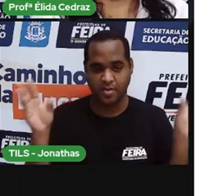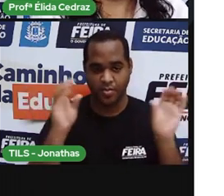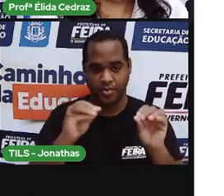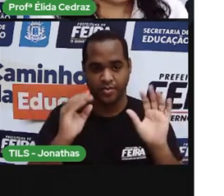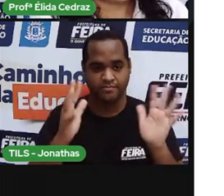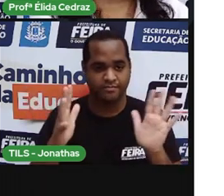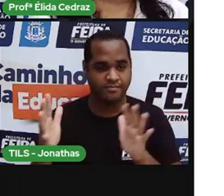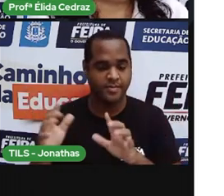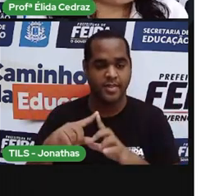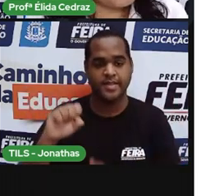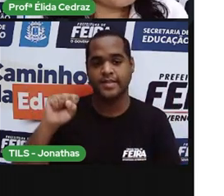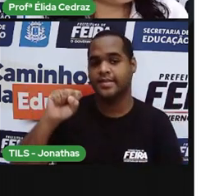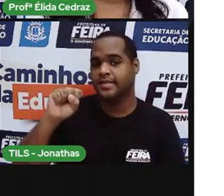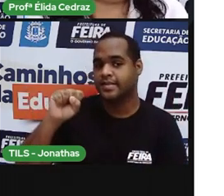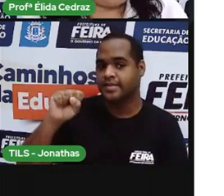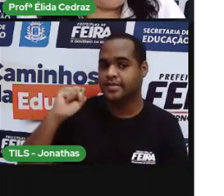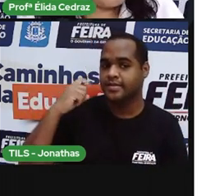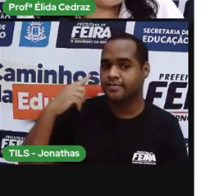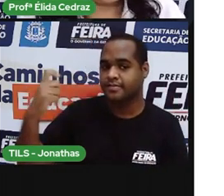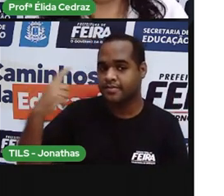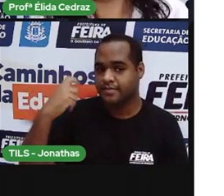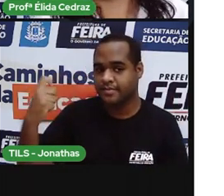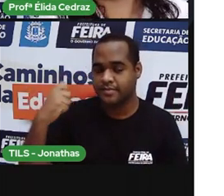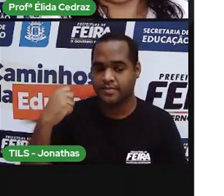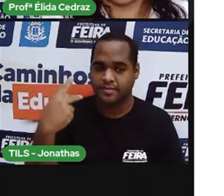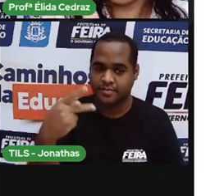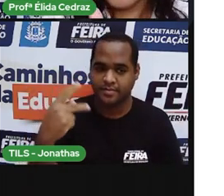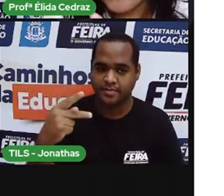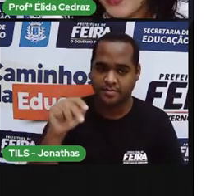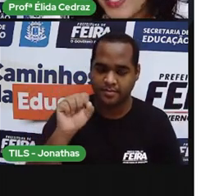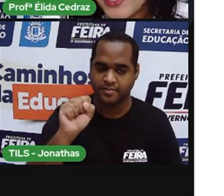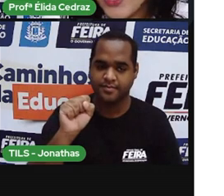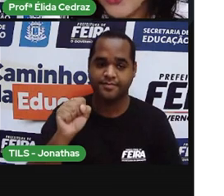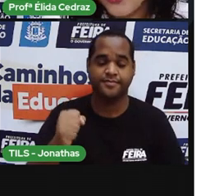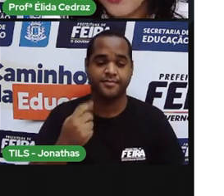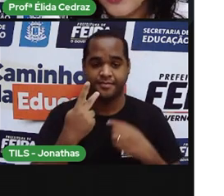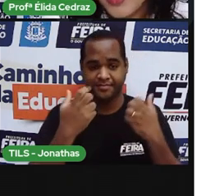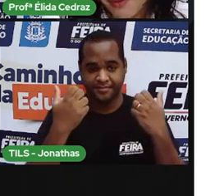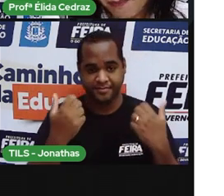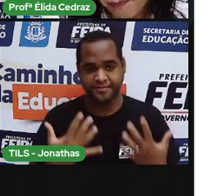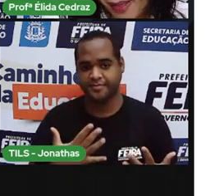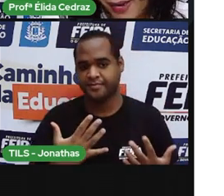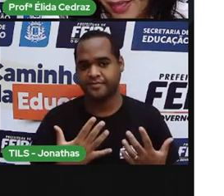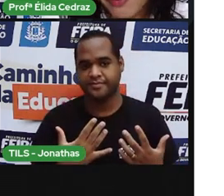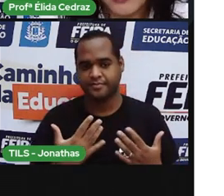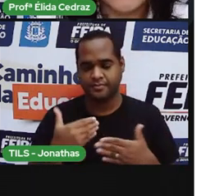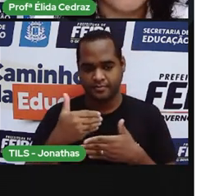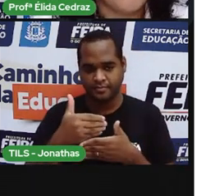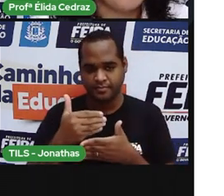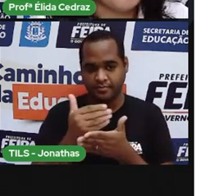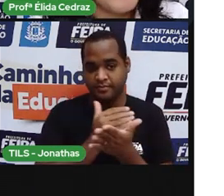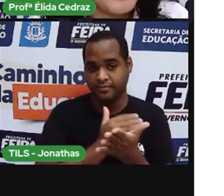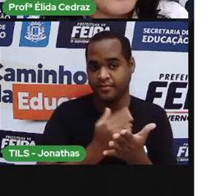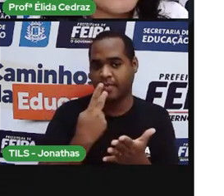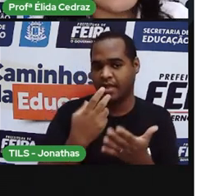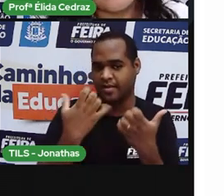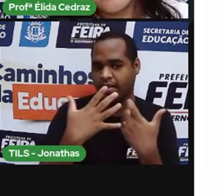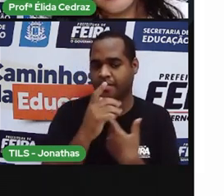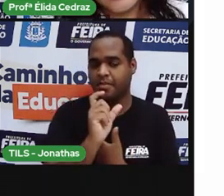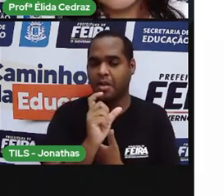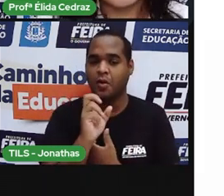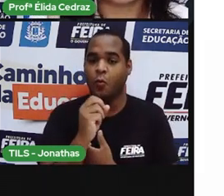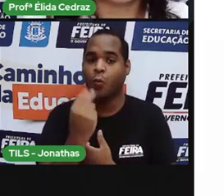o S com som de S está no início da palavra ou